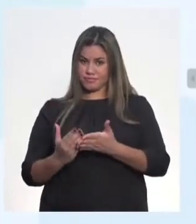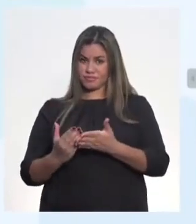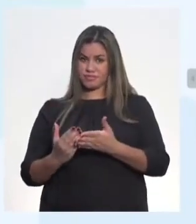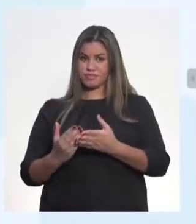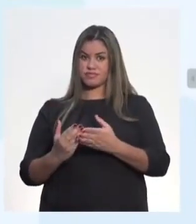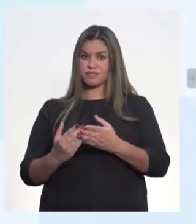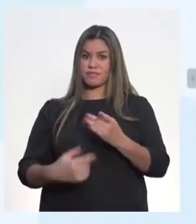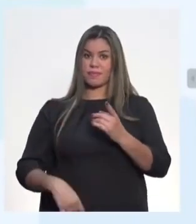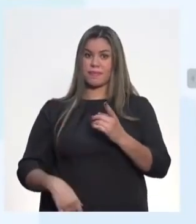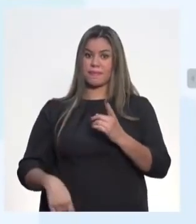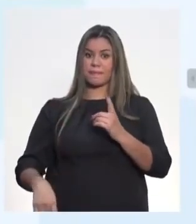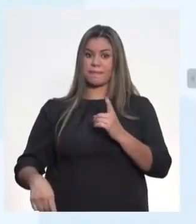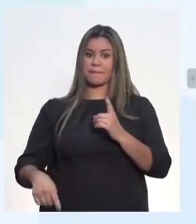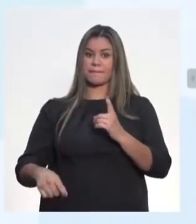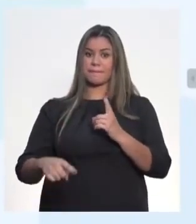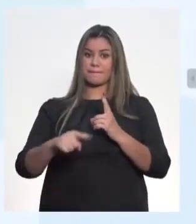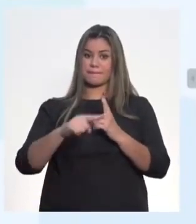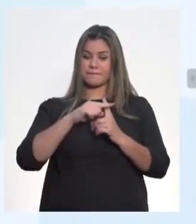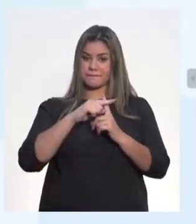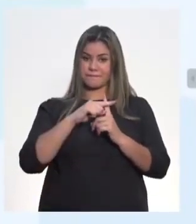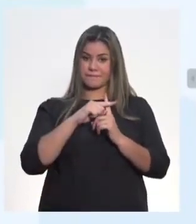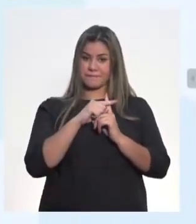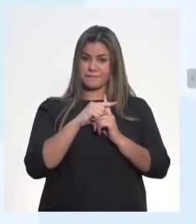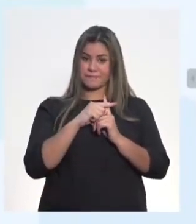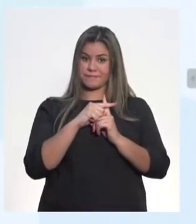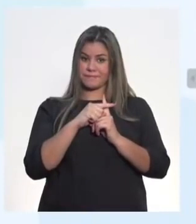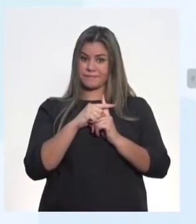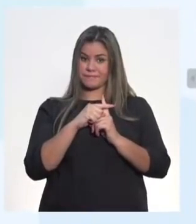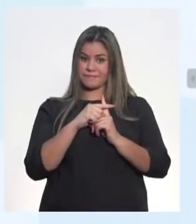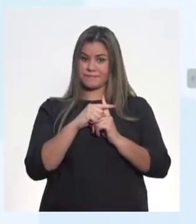Vou gastar os 1.800